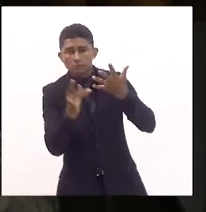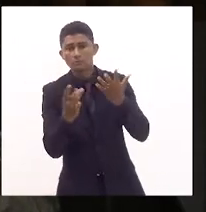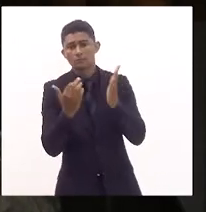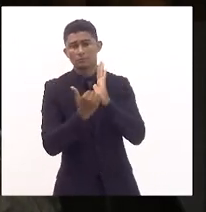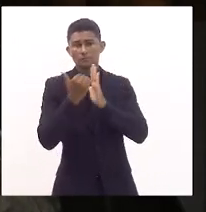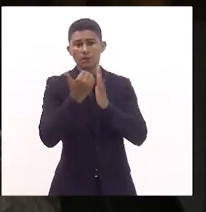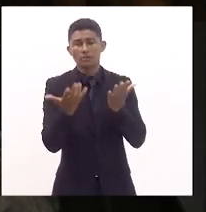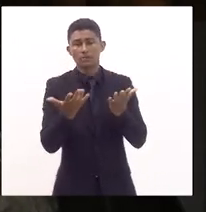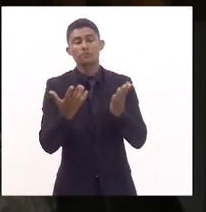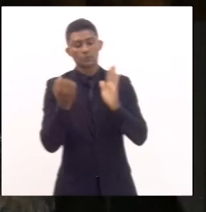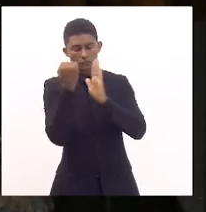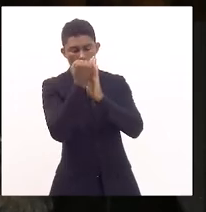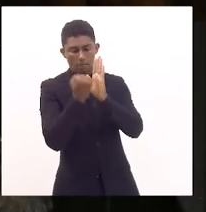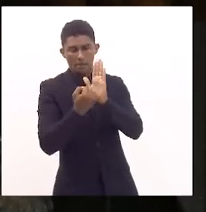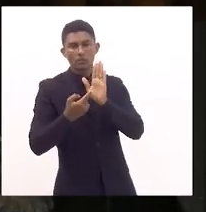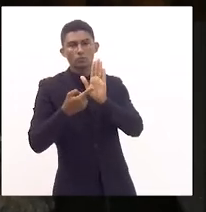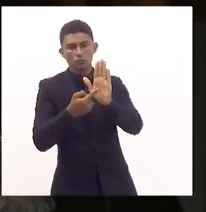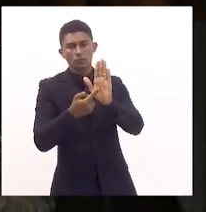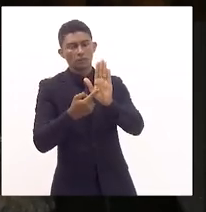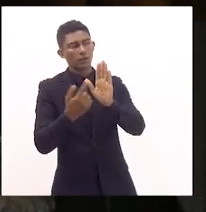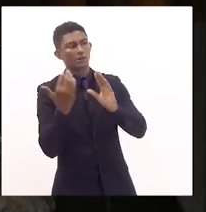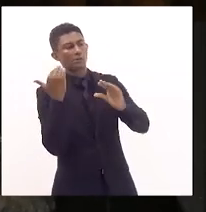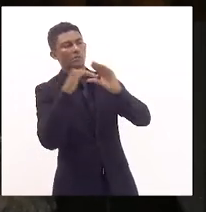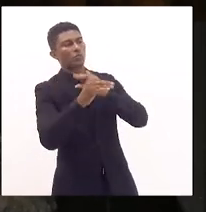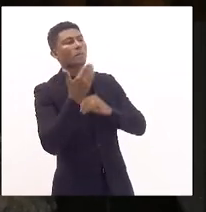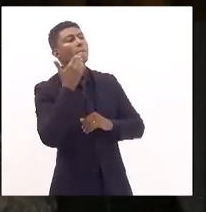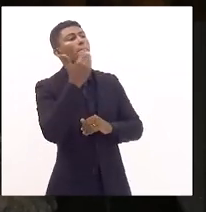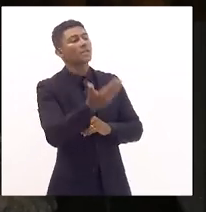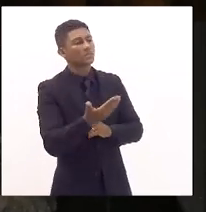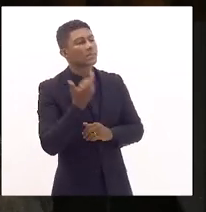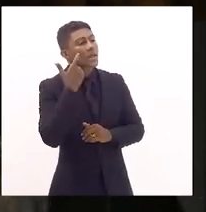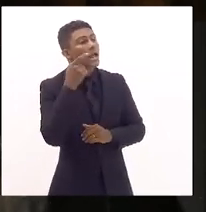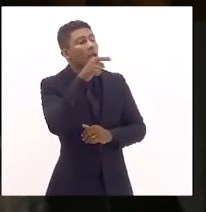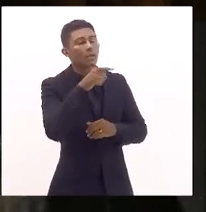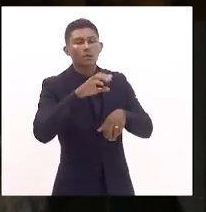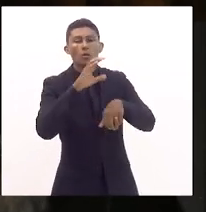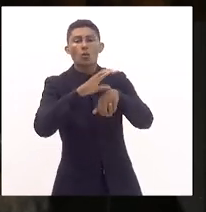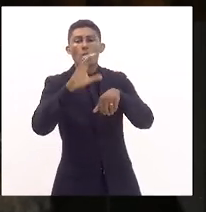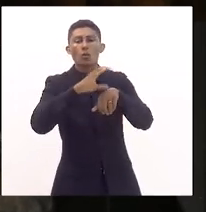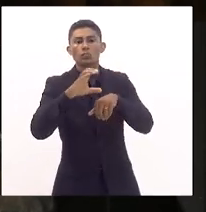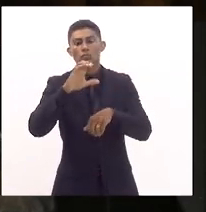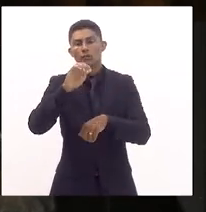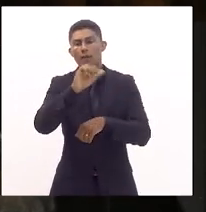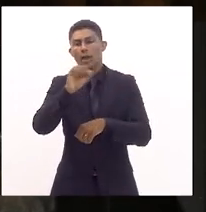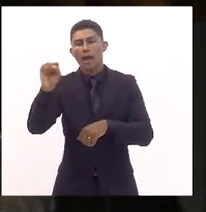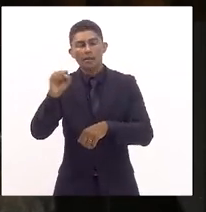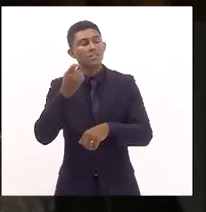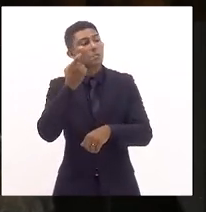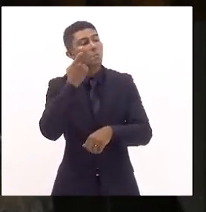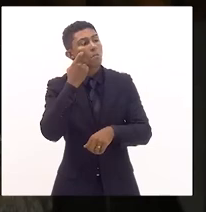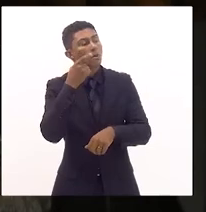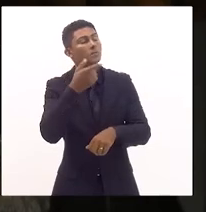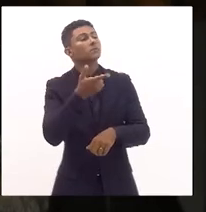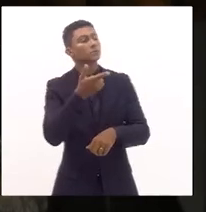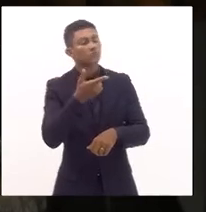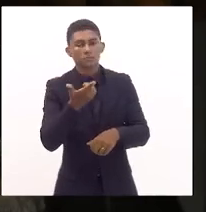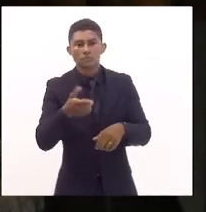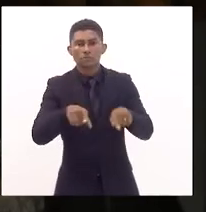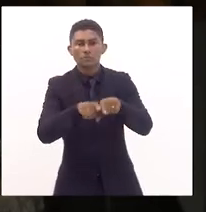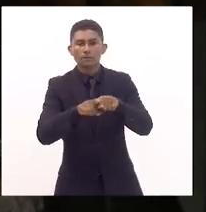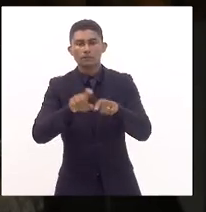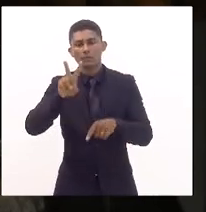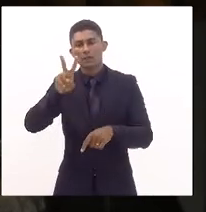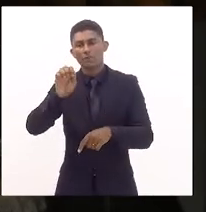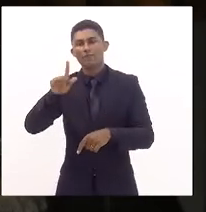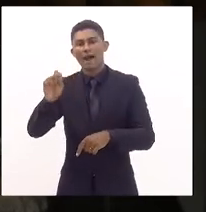meu ofício eu estou solicitando o cronograma do curso do CAIS e o número de vagas que